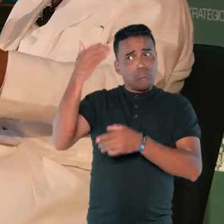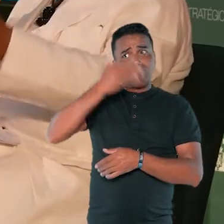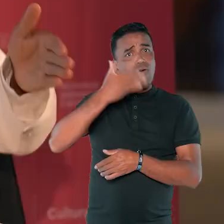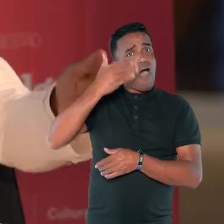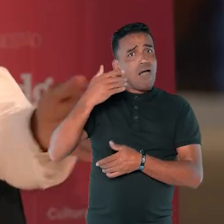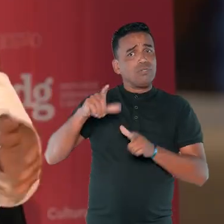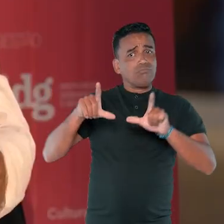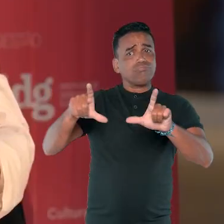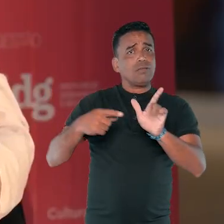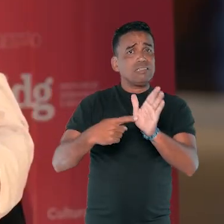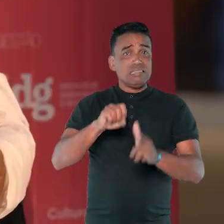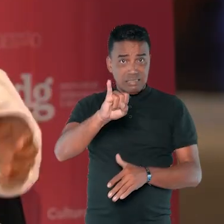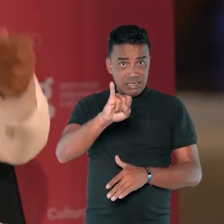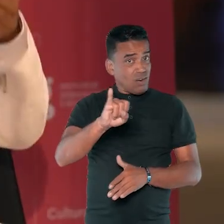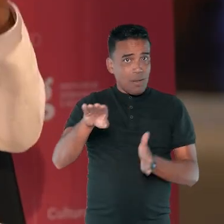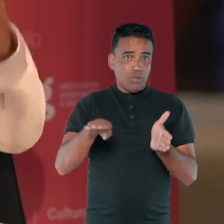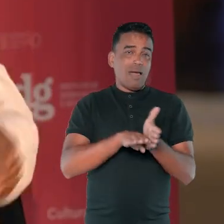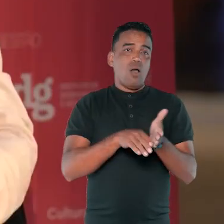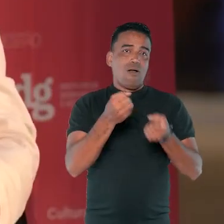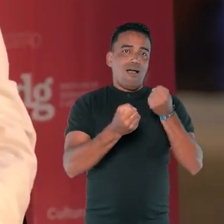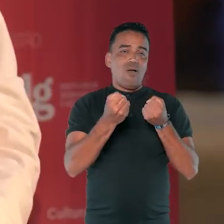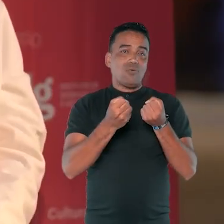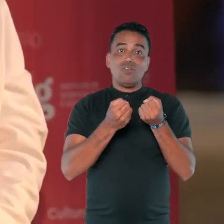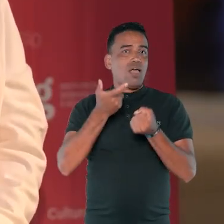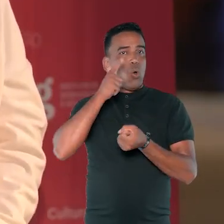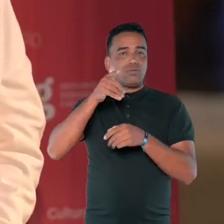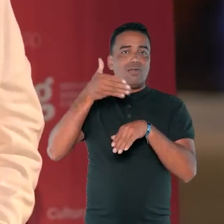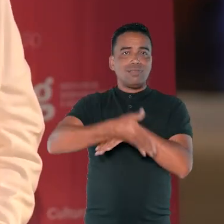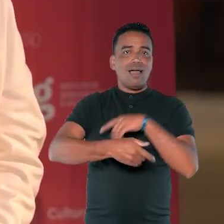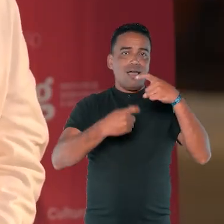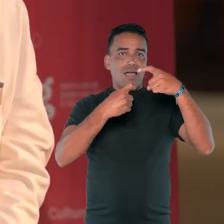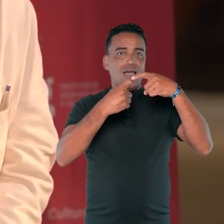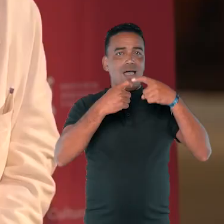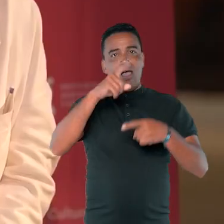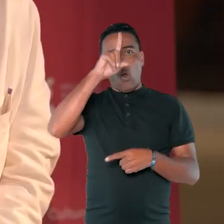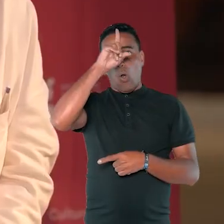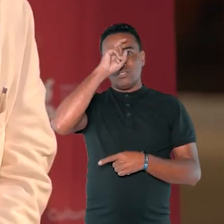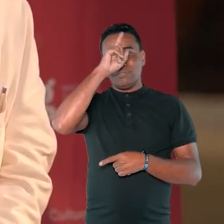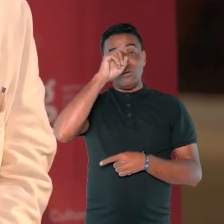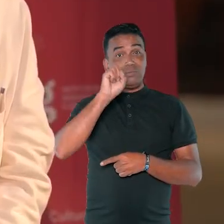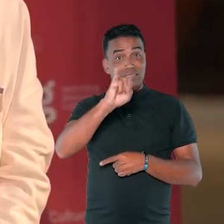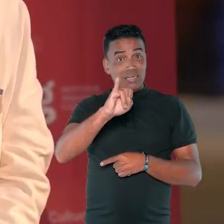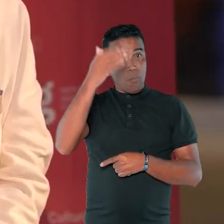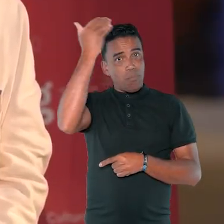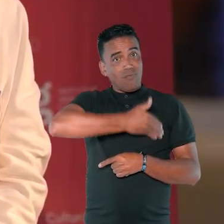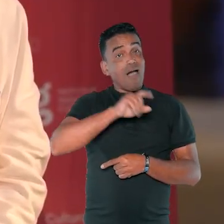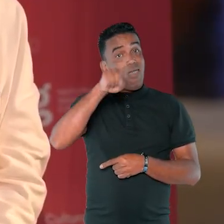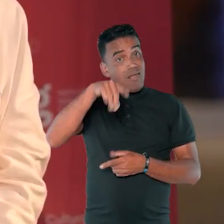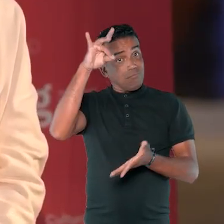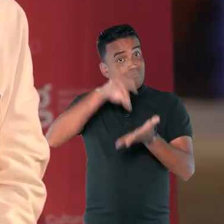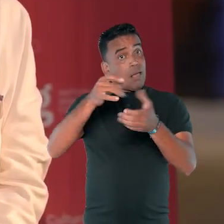médico. Senão, ele não vai poder parar lá. Ele não vai conseguir entrar no hospital se ele não provar que ele é um